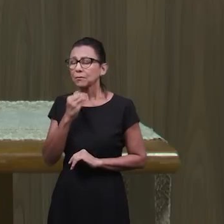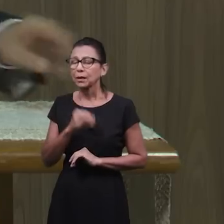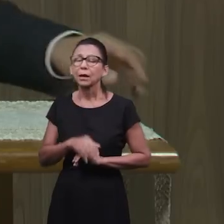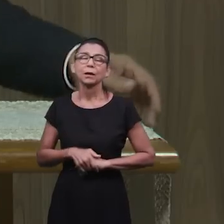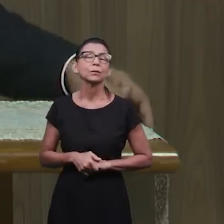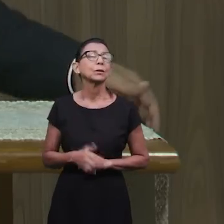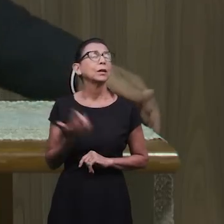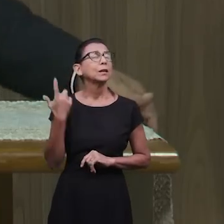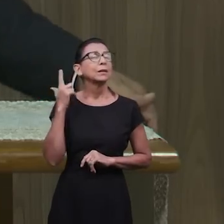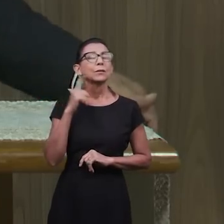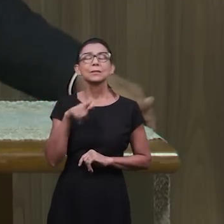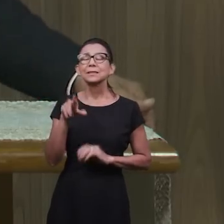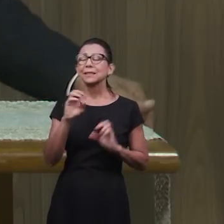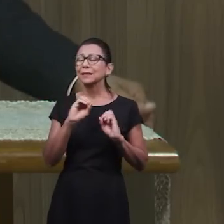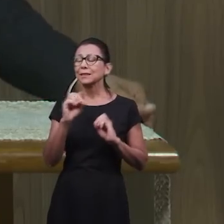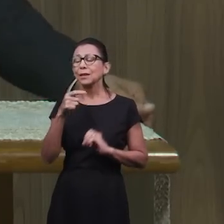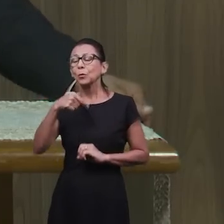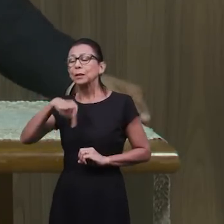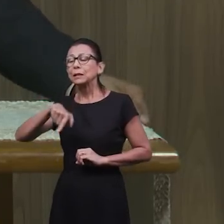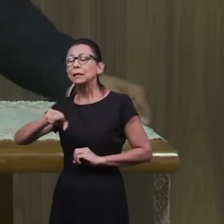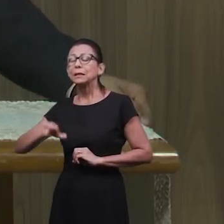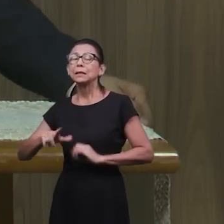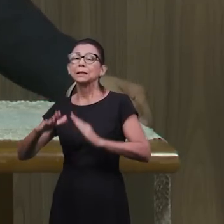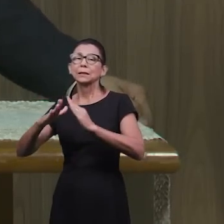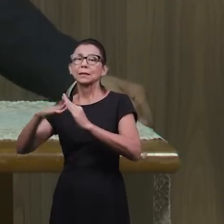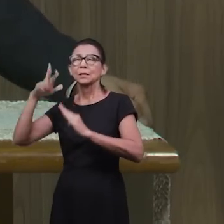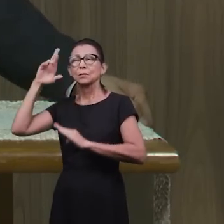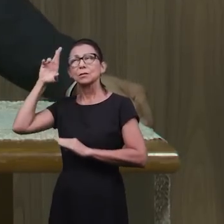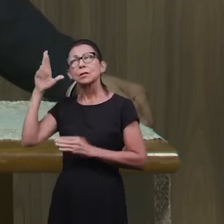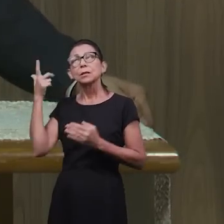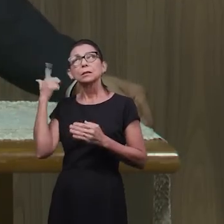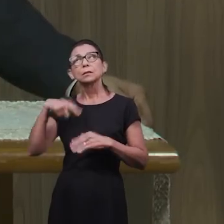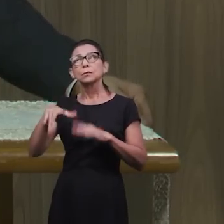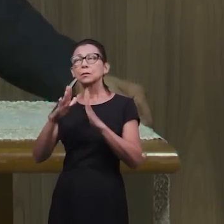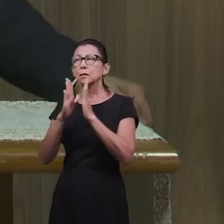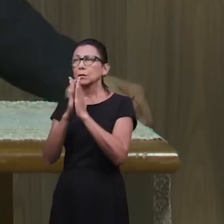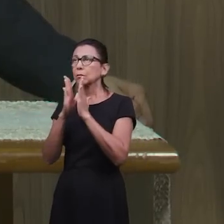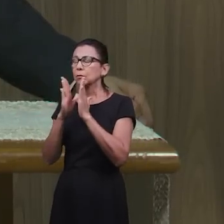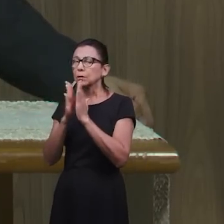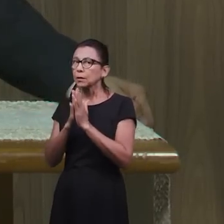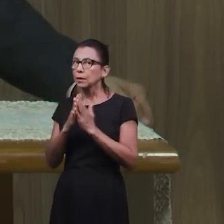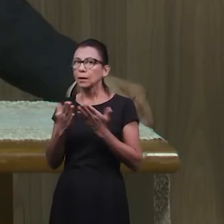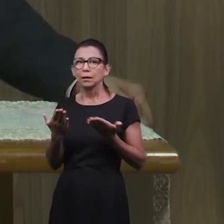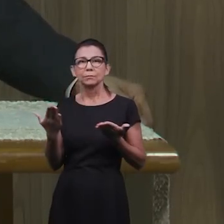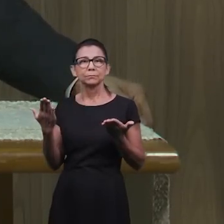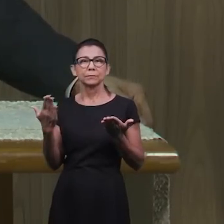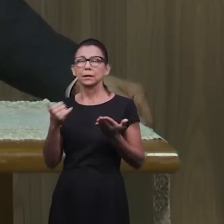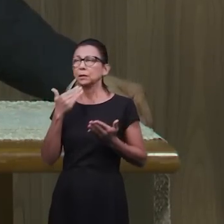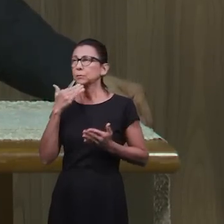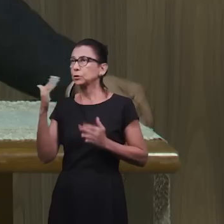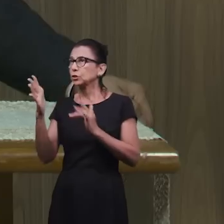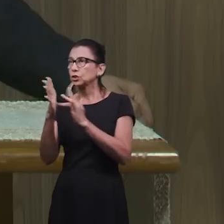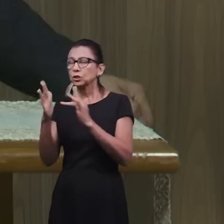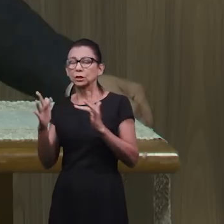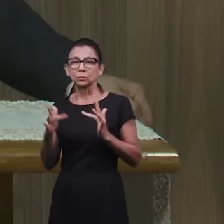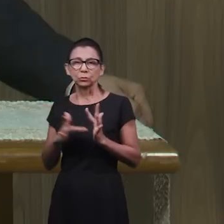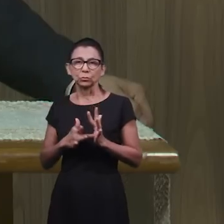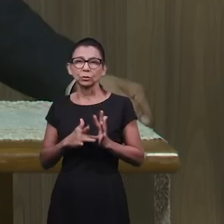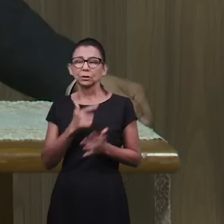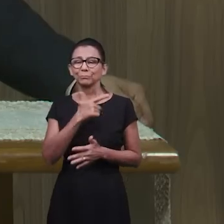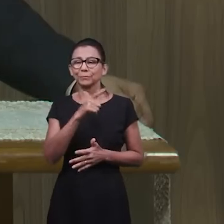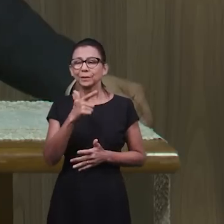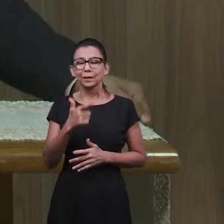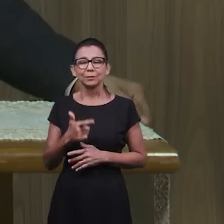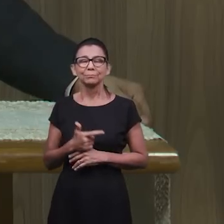aqui nesta noite. Talvez você esteja nessa mesma condição. Condição de não ter forças de ir